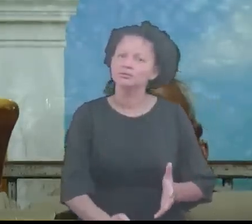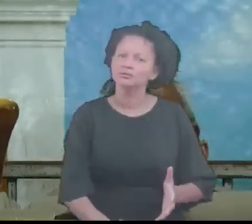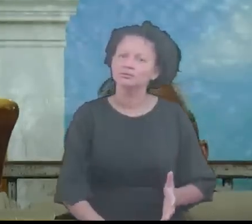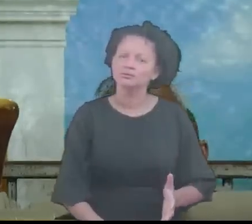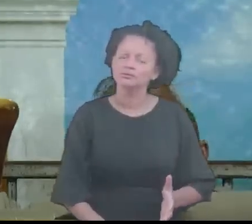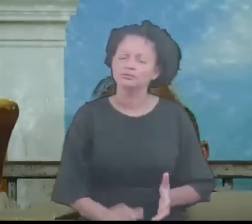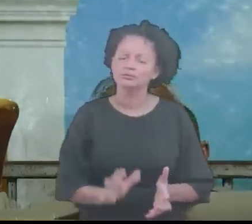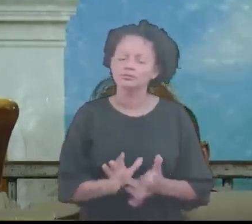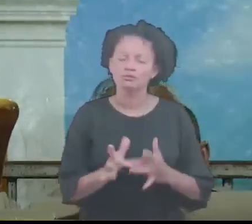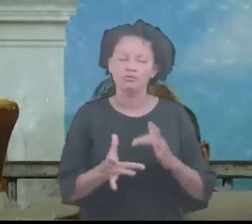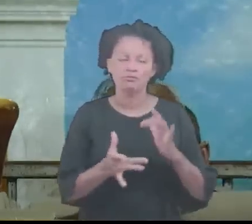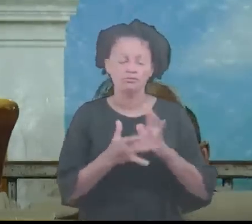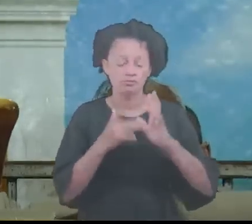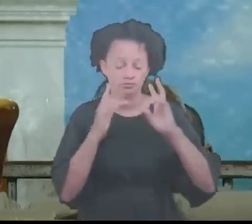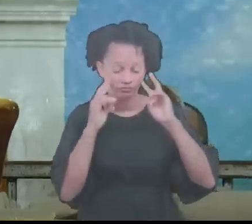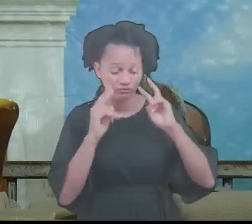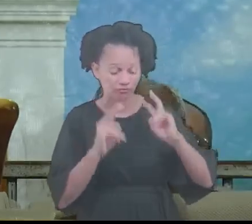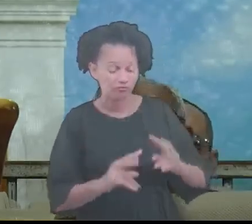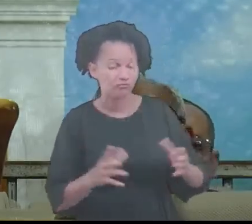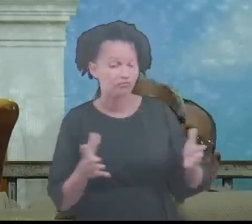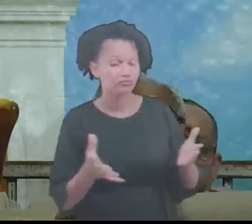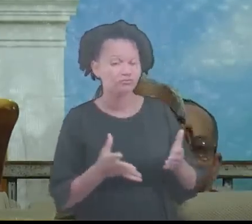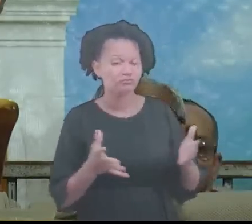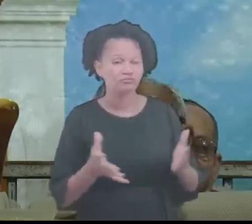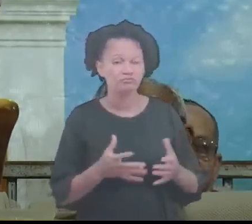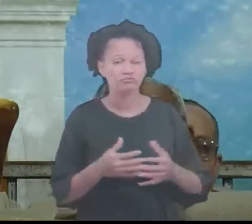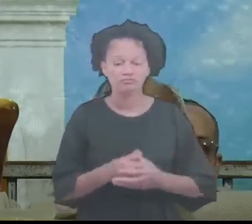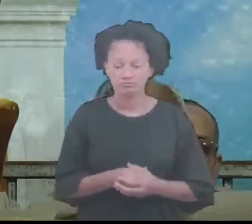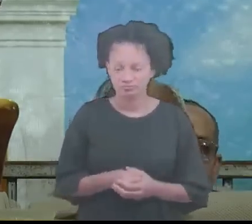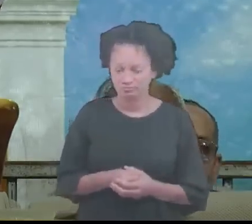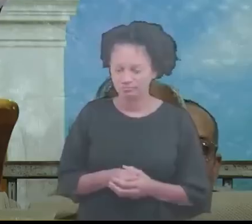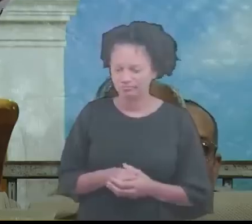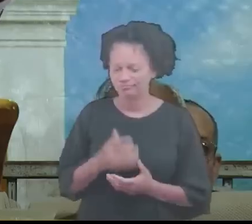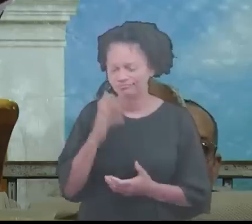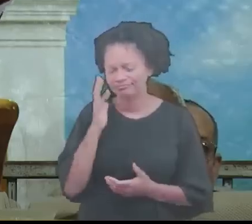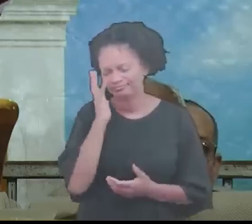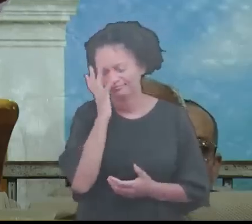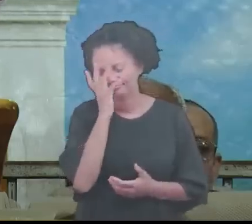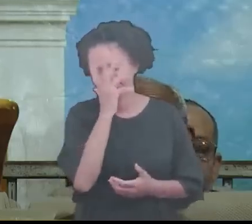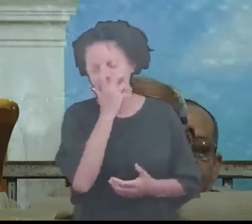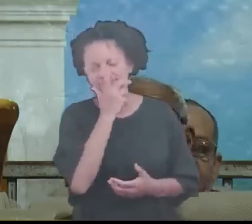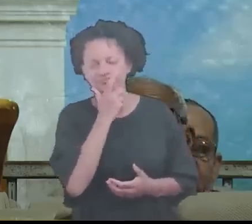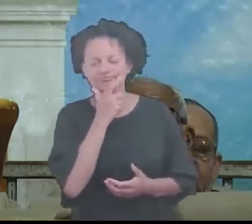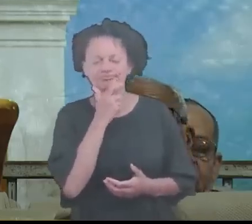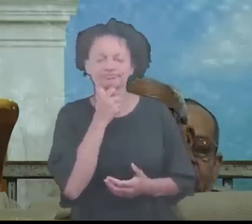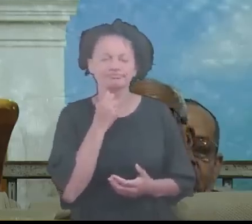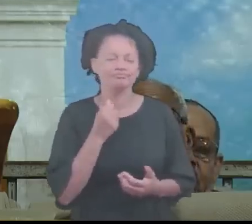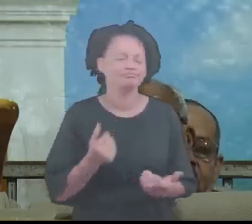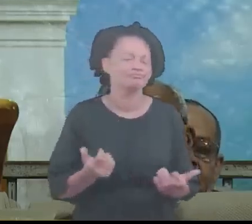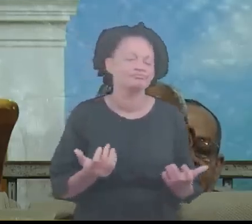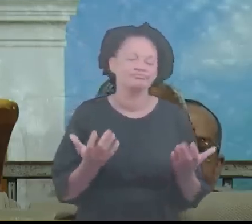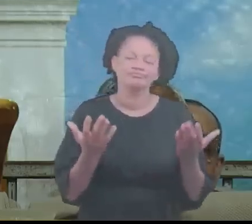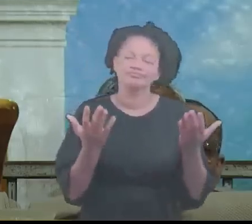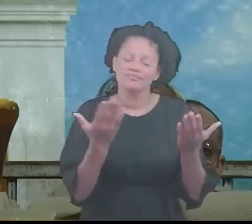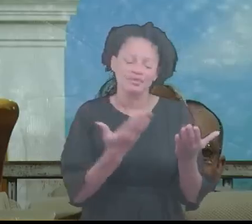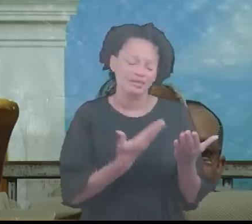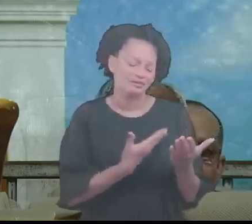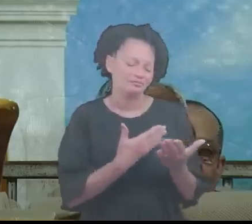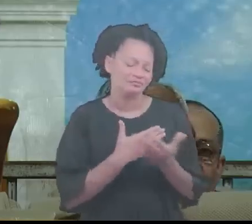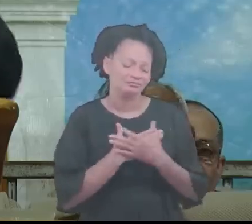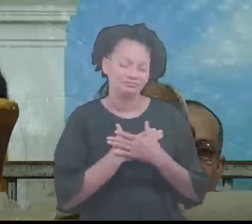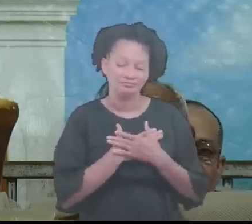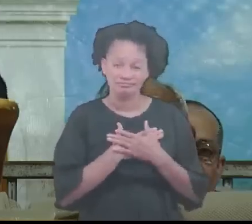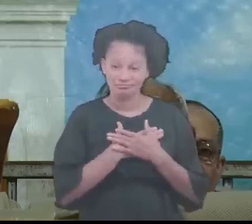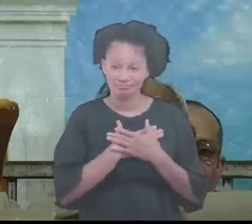Palavra. Aí Jesus olha hoje e diz, como és formosa, oh amiga minha. E